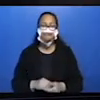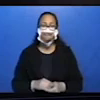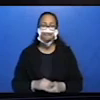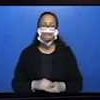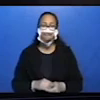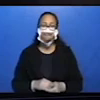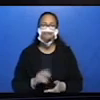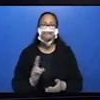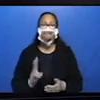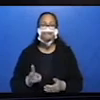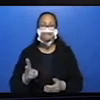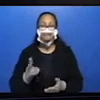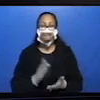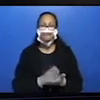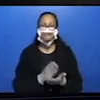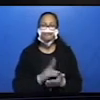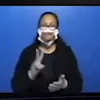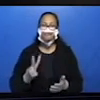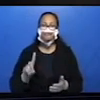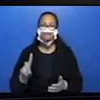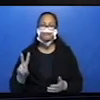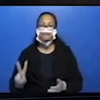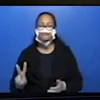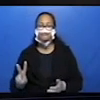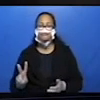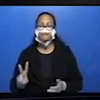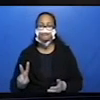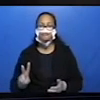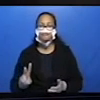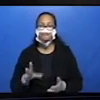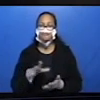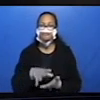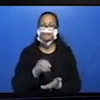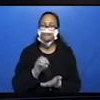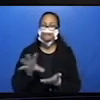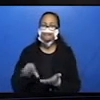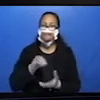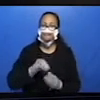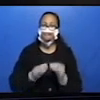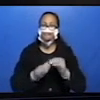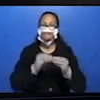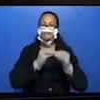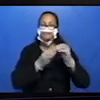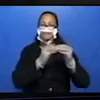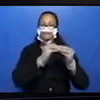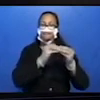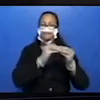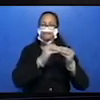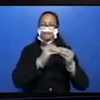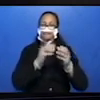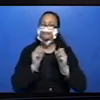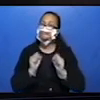Continuando na página 212. A fotossíntese só é possível porque as plantas têm um pigmento